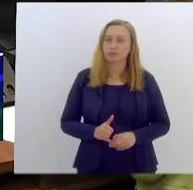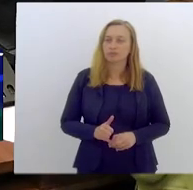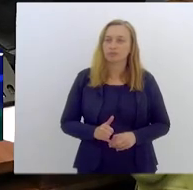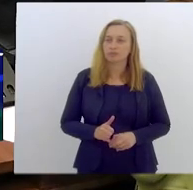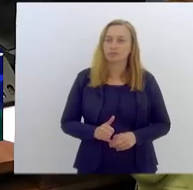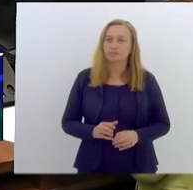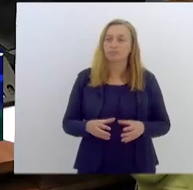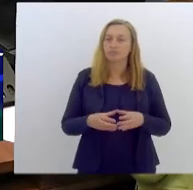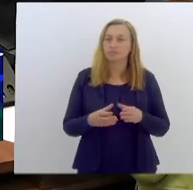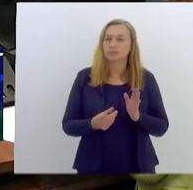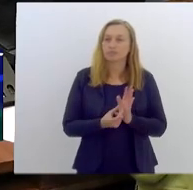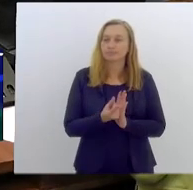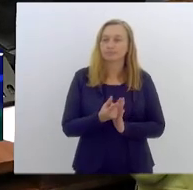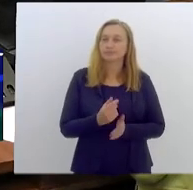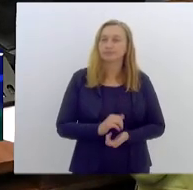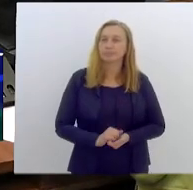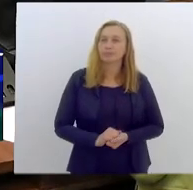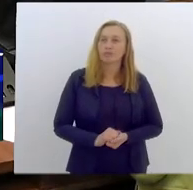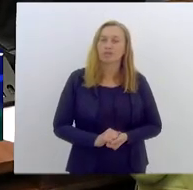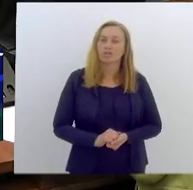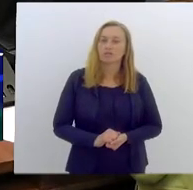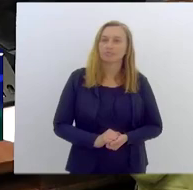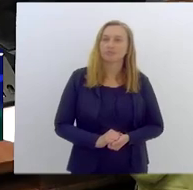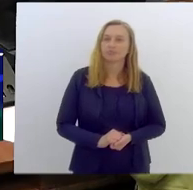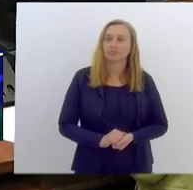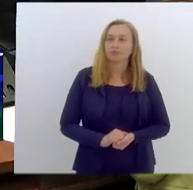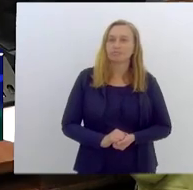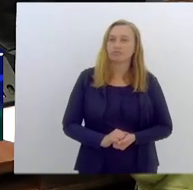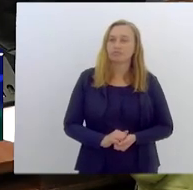Pela Comissão de Orçamento.